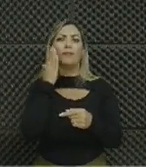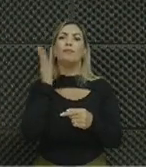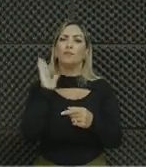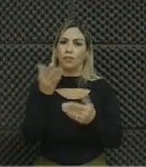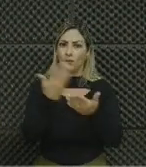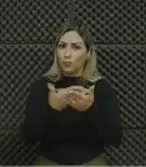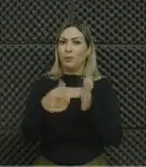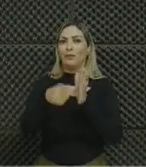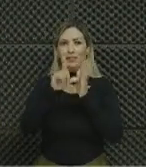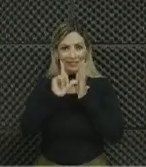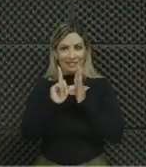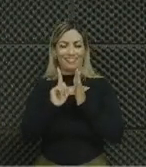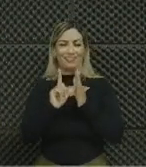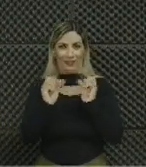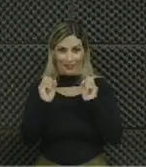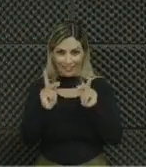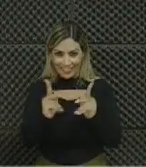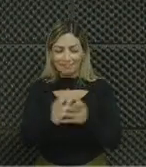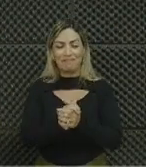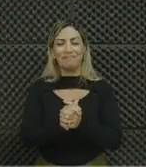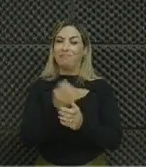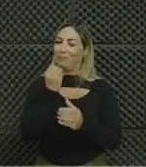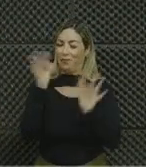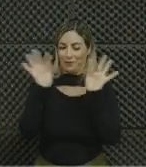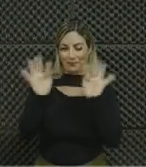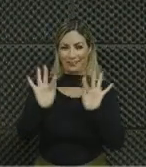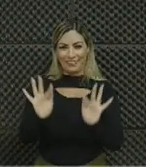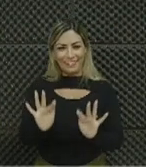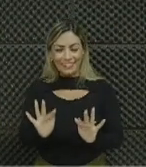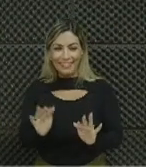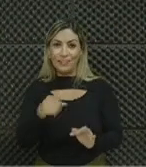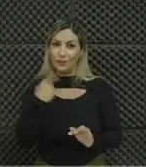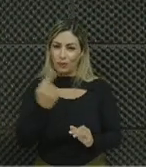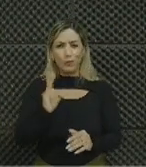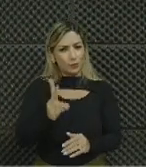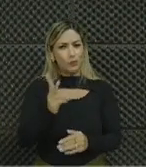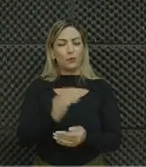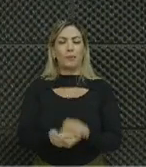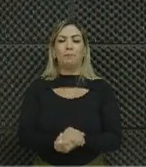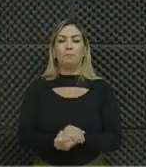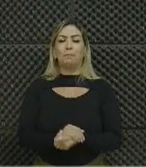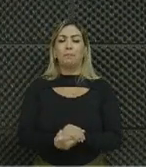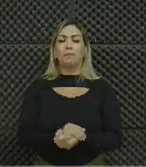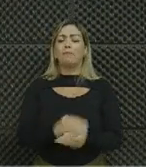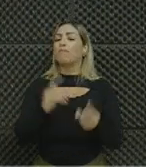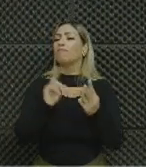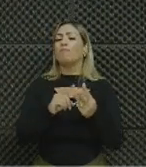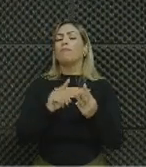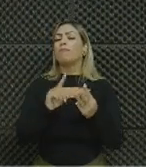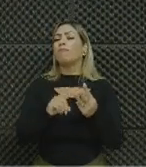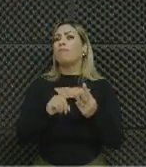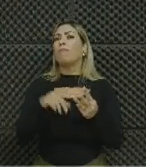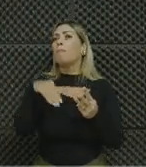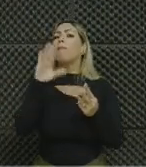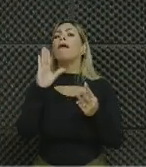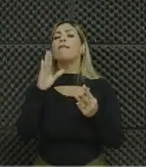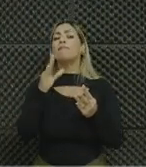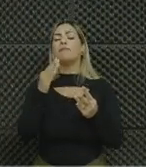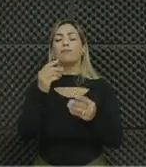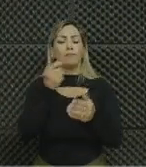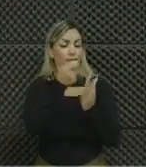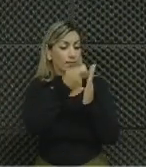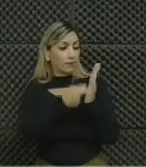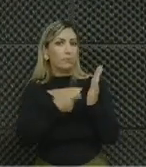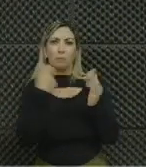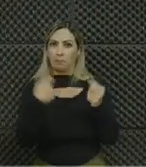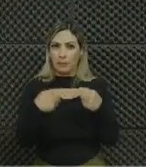preparado, não é? Que bom, fico muito feliz, então a gente segue aqui. O que mais que a redação vai esperar